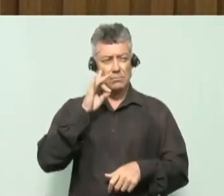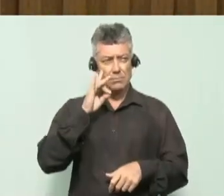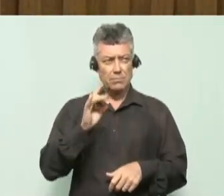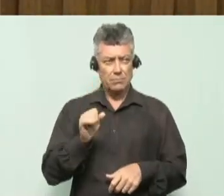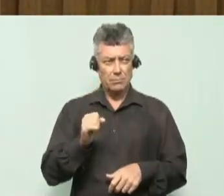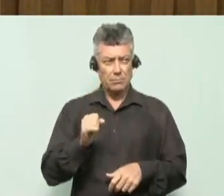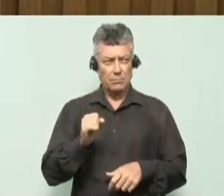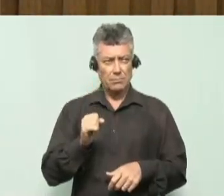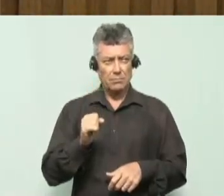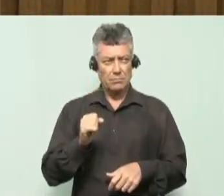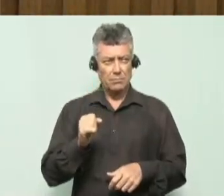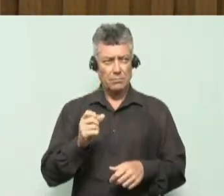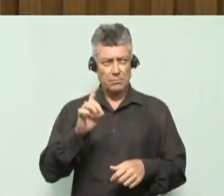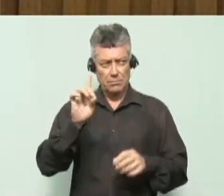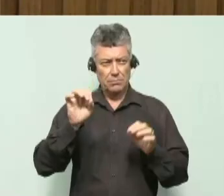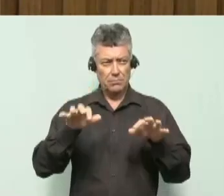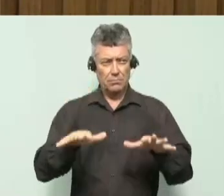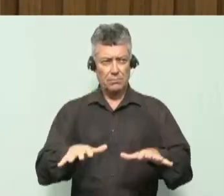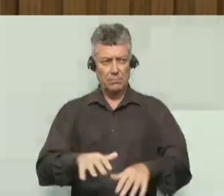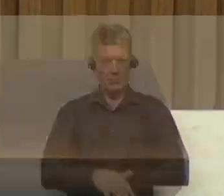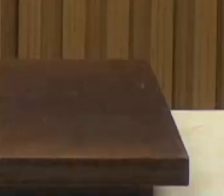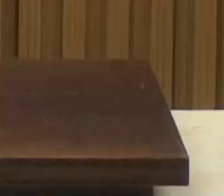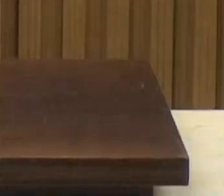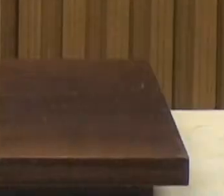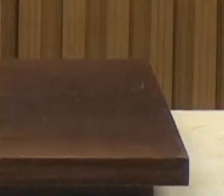de maio do ano em curso. Fiquemos todos com Deus.